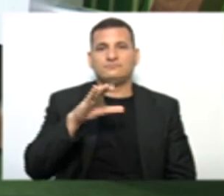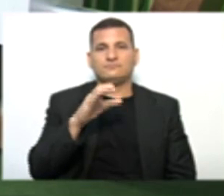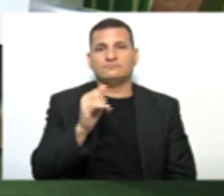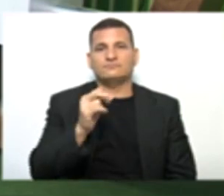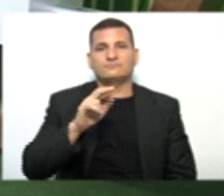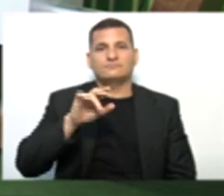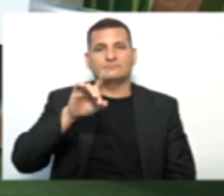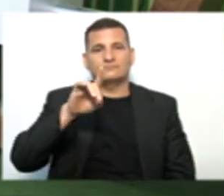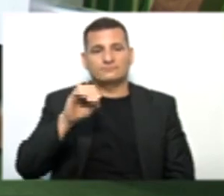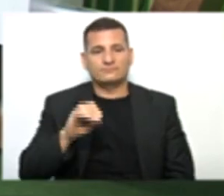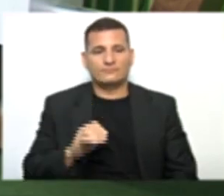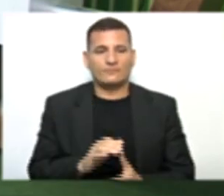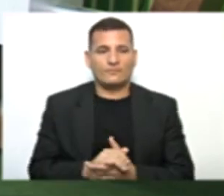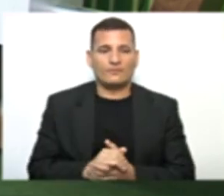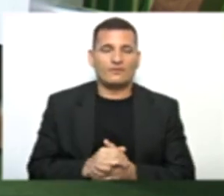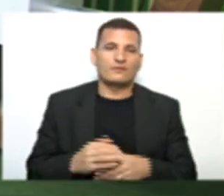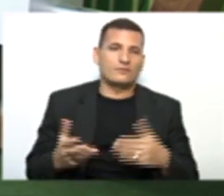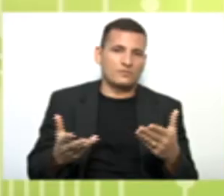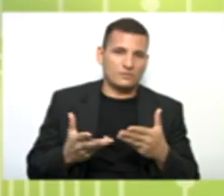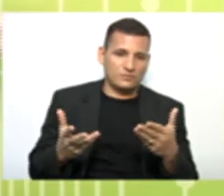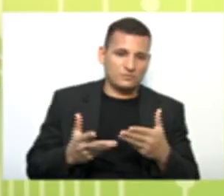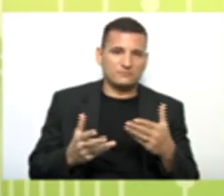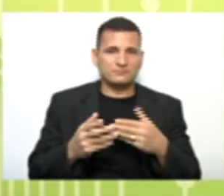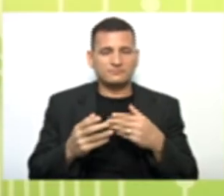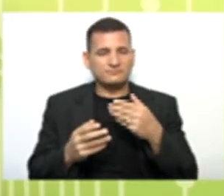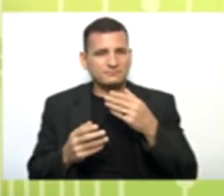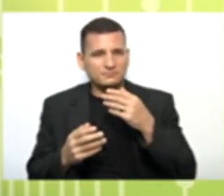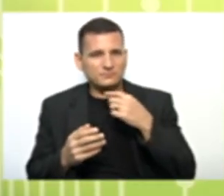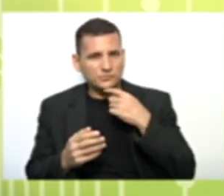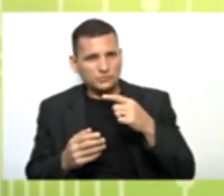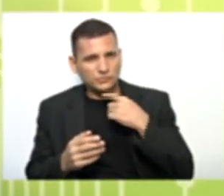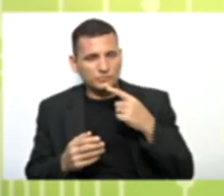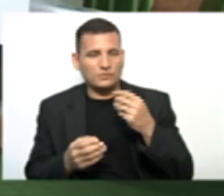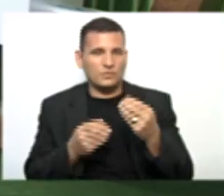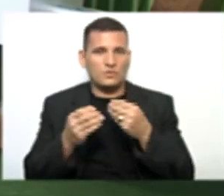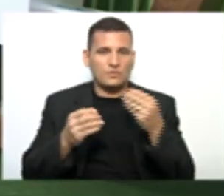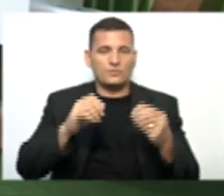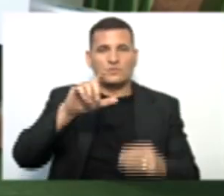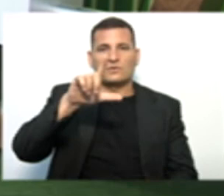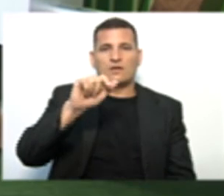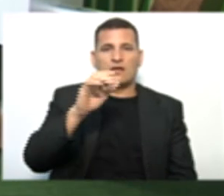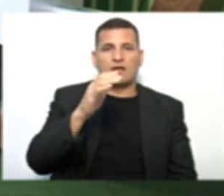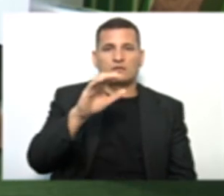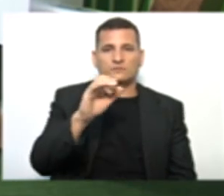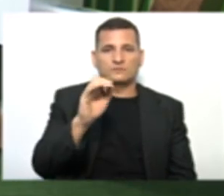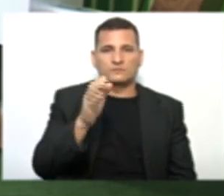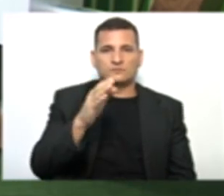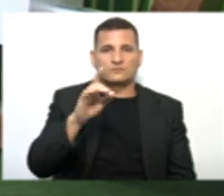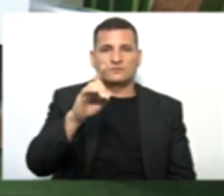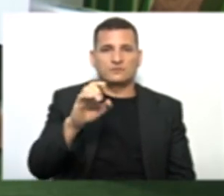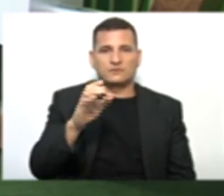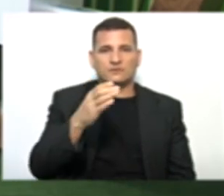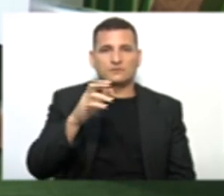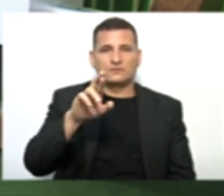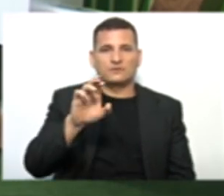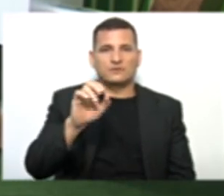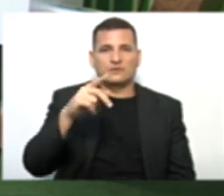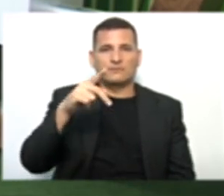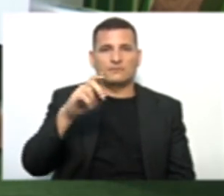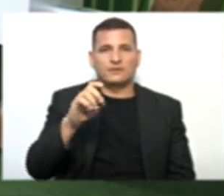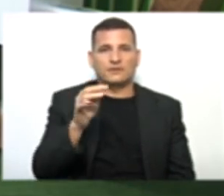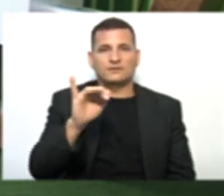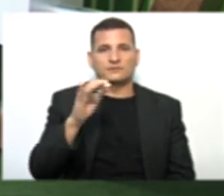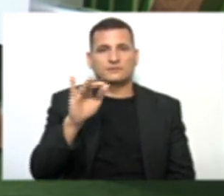É isso aí, professor. Vamos tirar todas as suas dúvidas em relação a laço de repetição, né professor? Hoje a gente finalmente chegou nessa